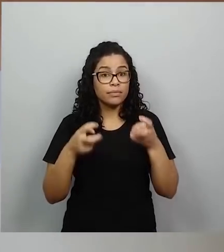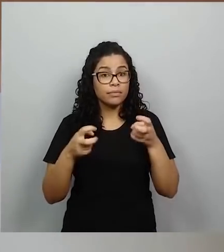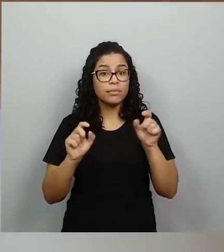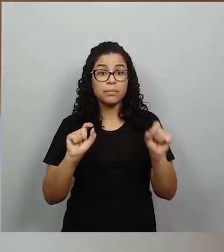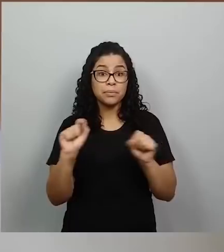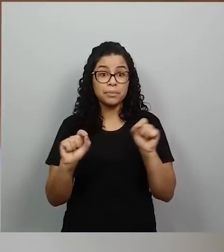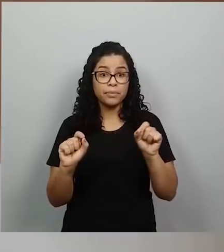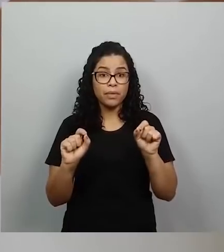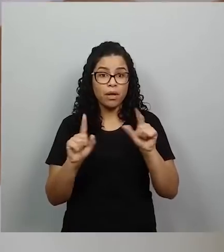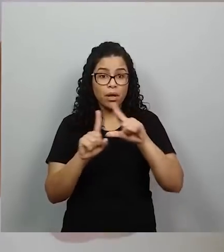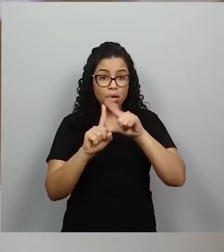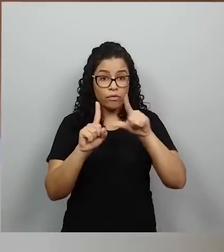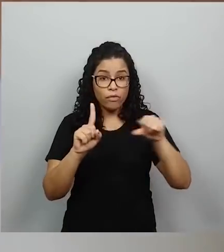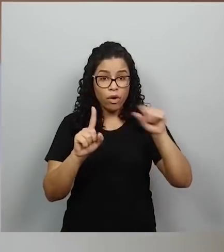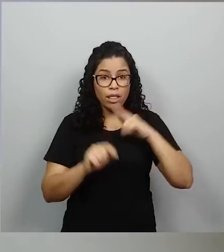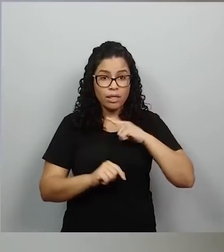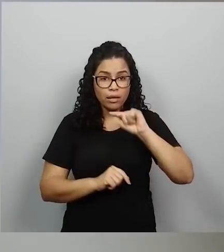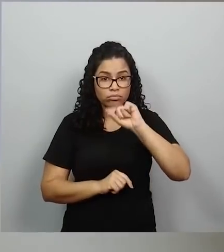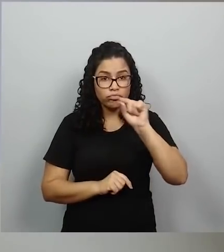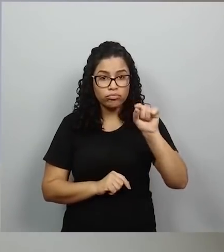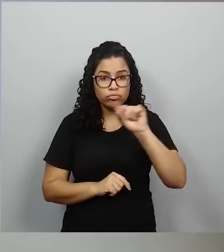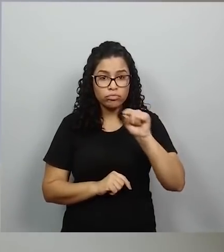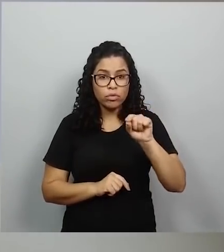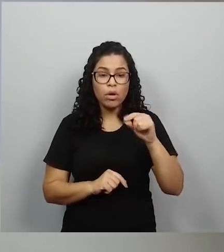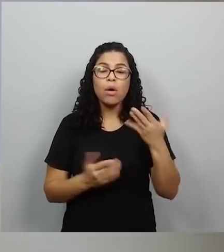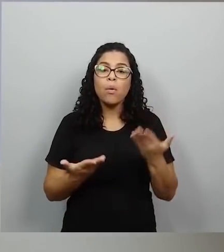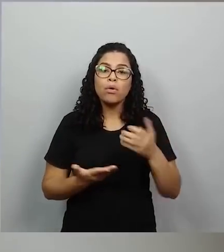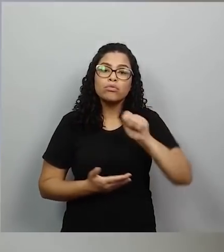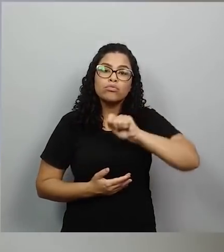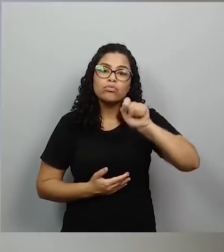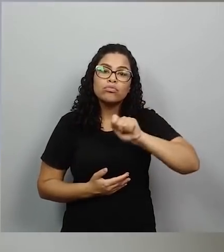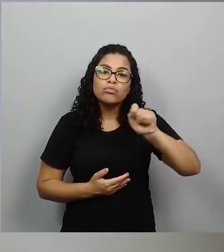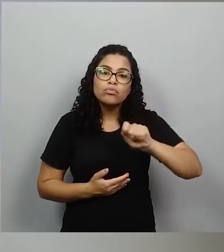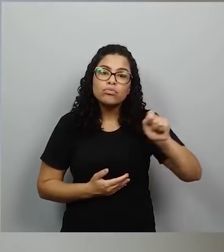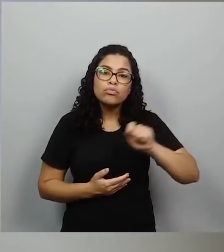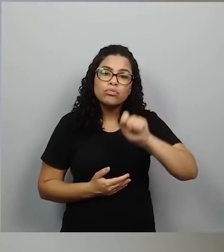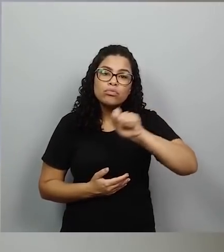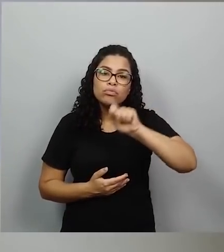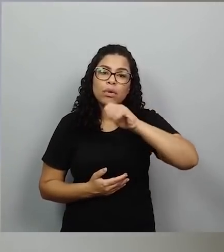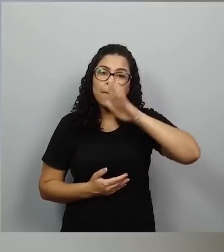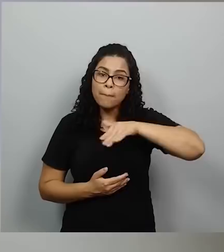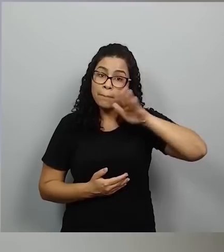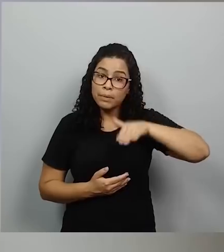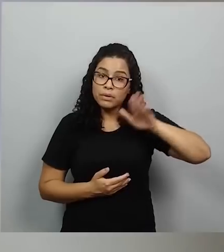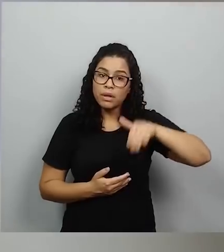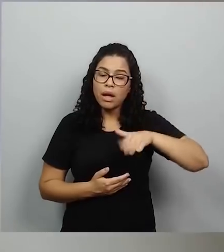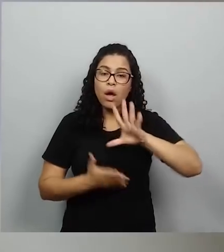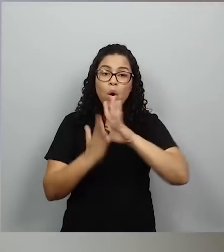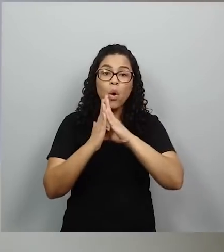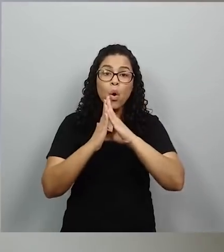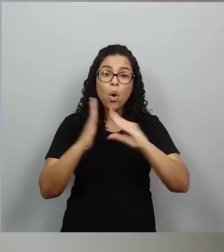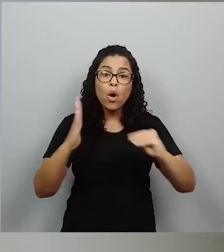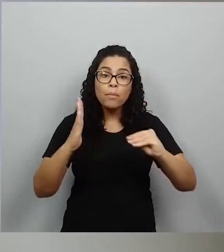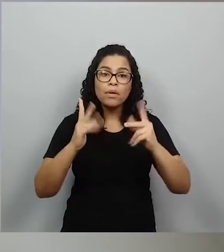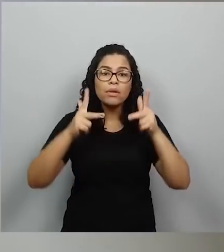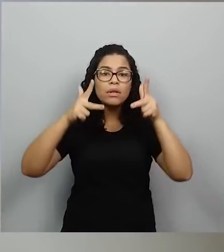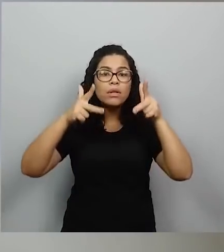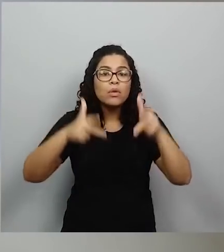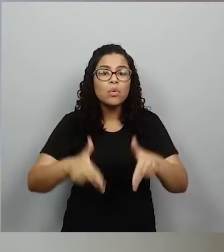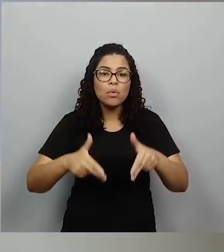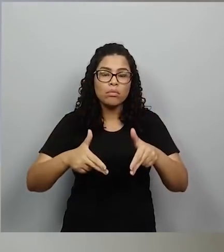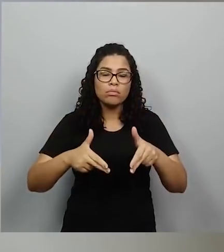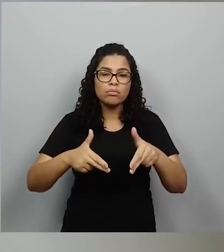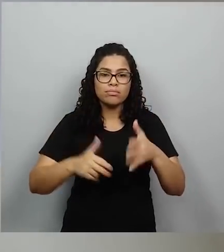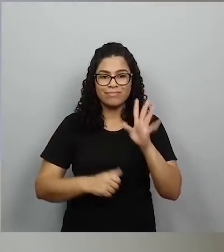essas nervuras aqui. Quando a gente passar o giz de cera em cima da sulfite, nós vamos fazer uma cópia exata dessa